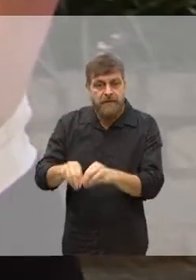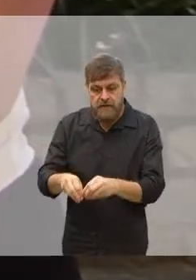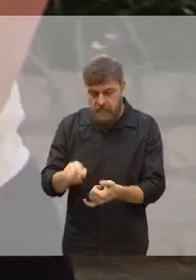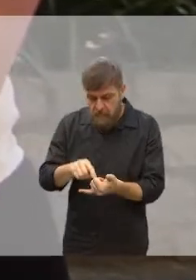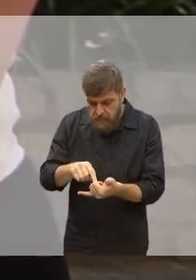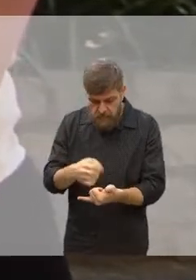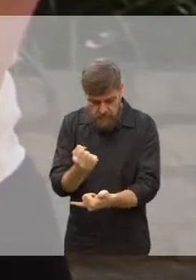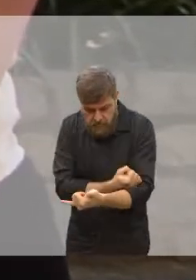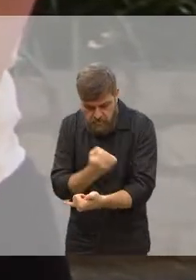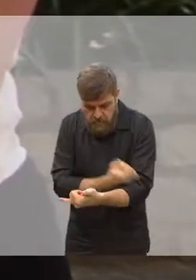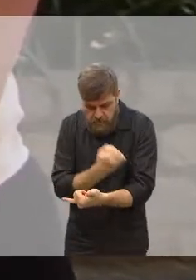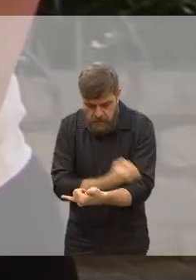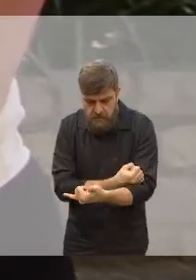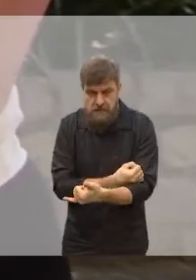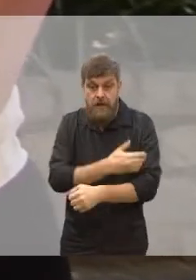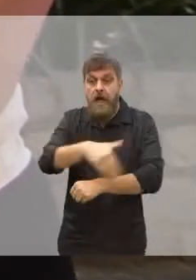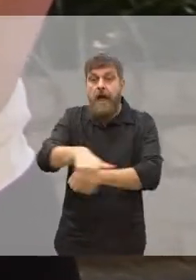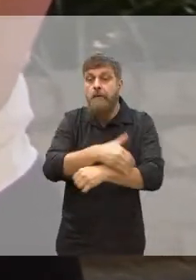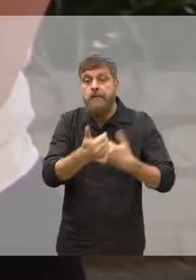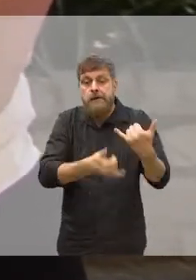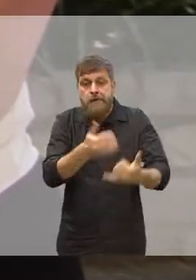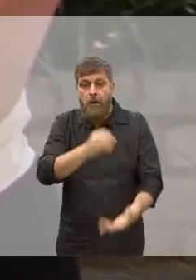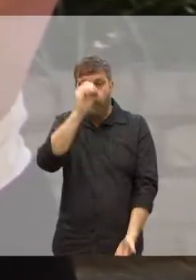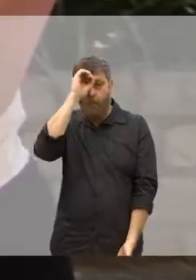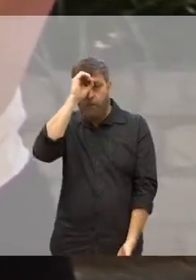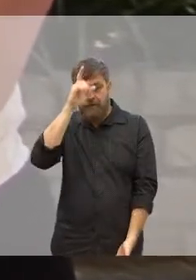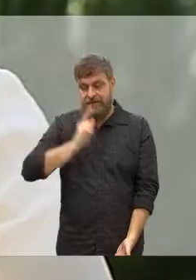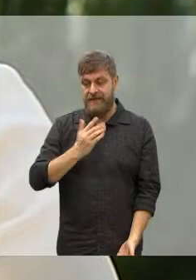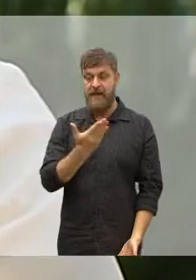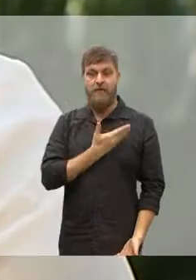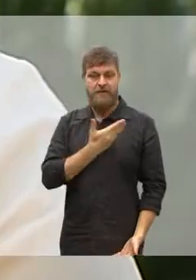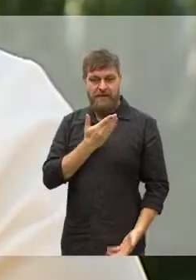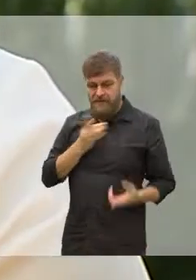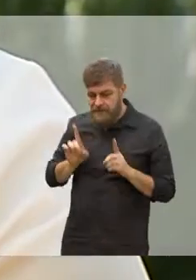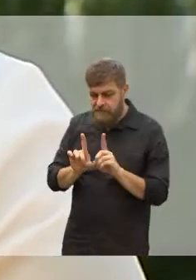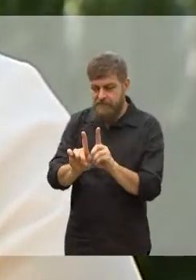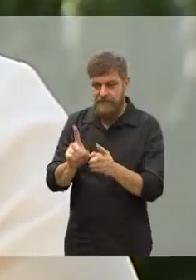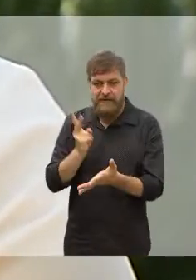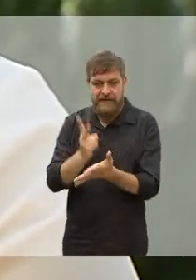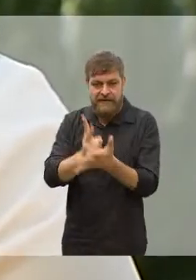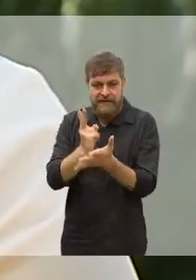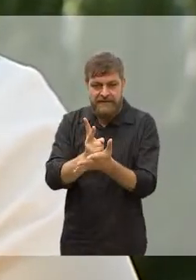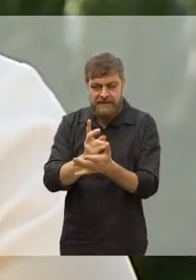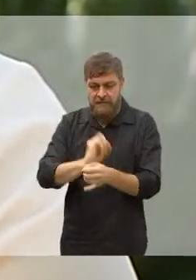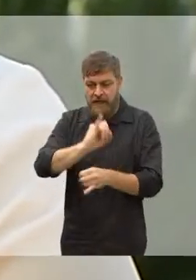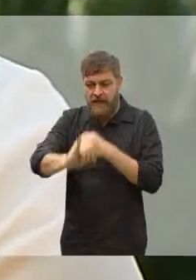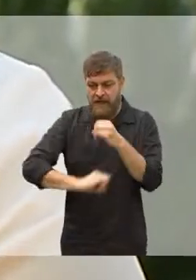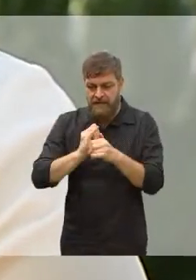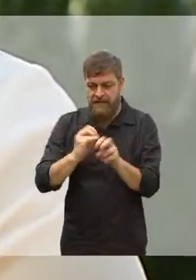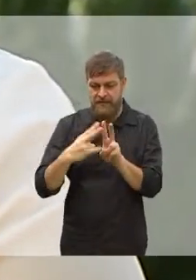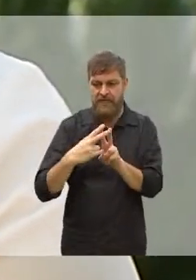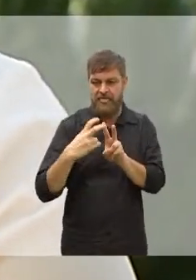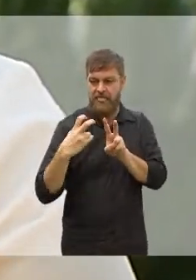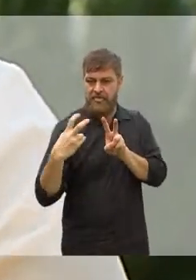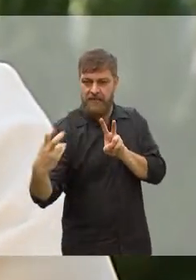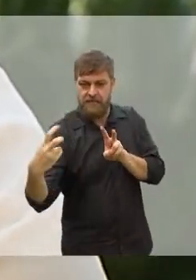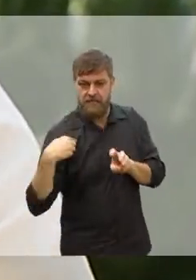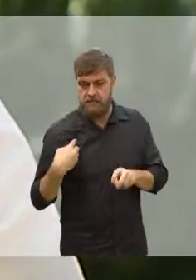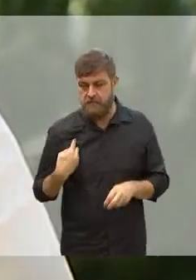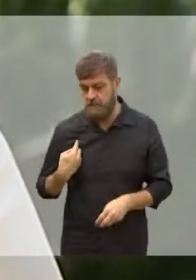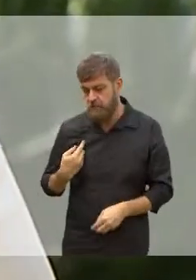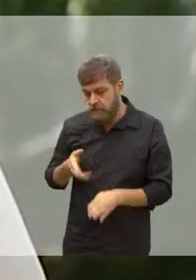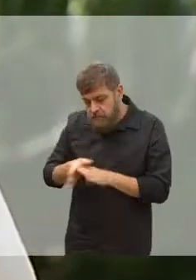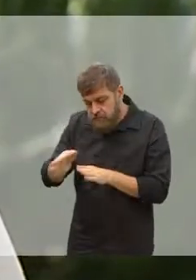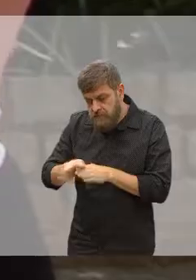do celular, elas não sabem o que é brincar numa rua a mais, o que é ter um amigo de verdade, é sempre virtual. E isso eu tenho tentado tirar dele, porque é uma